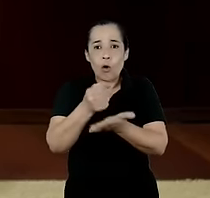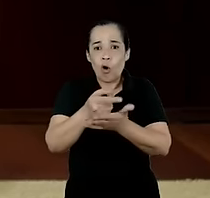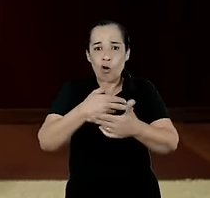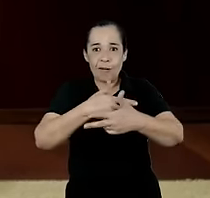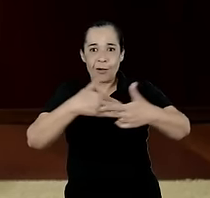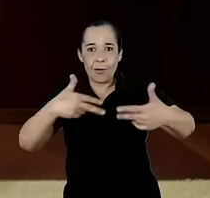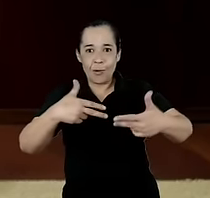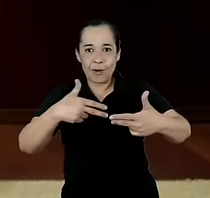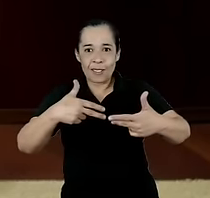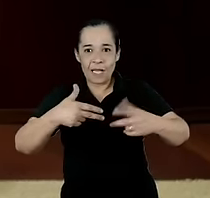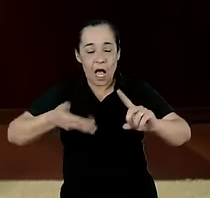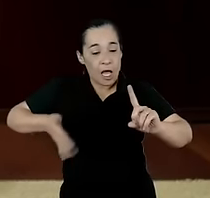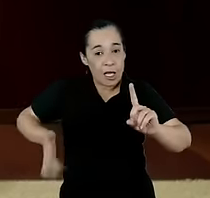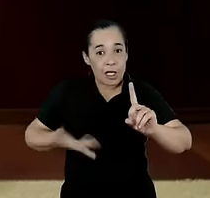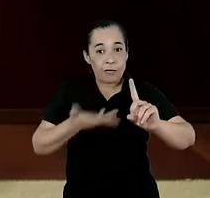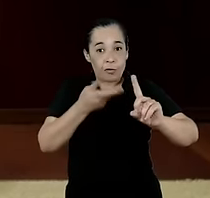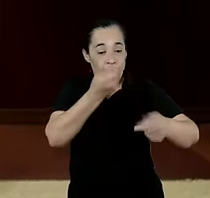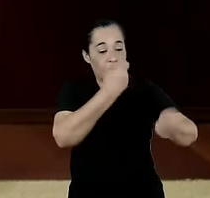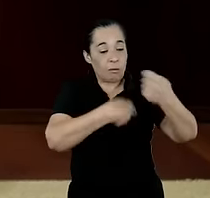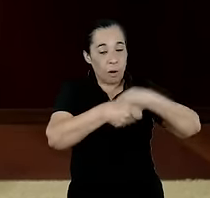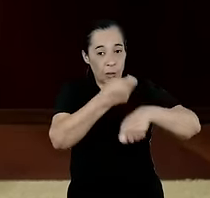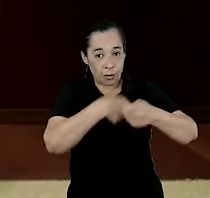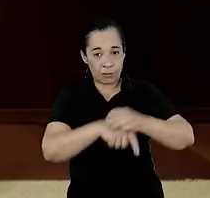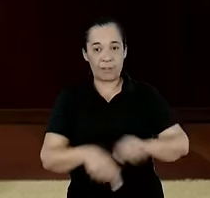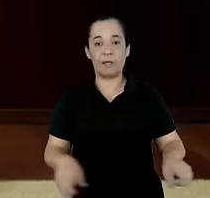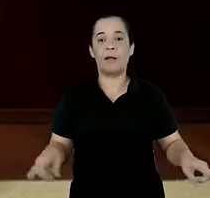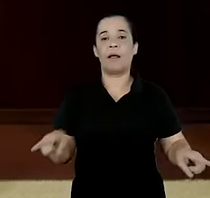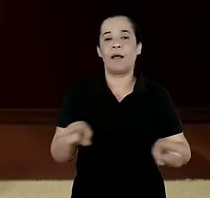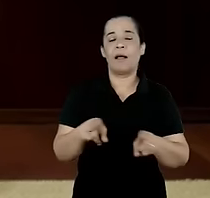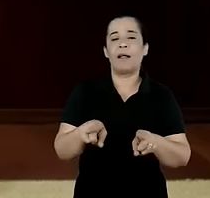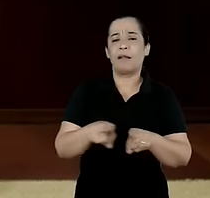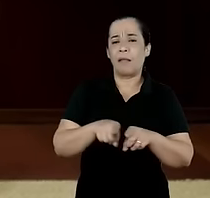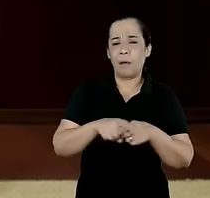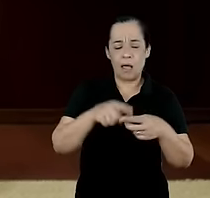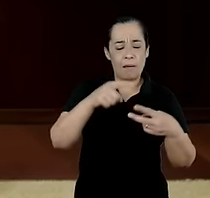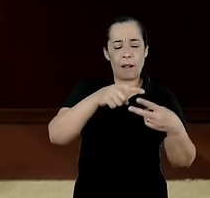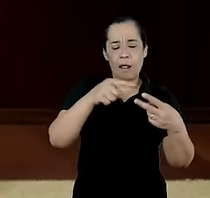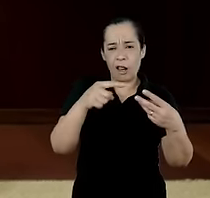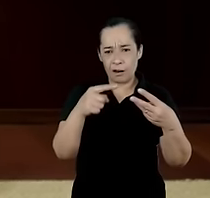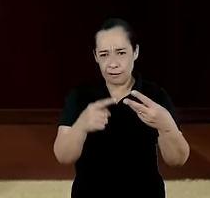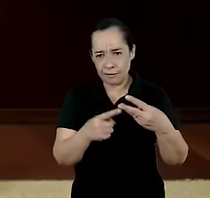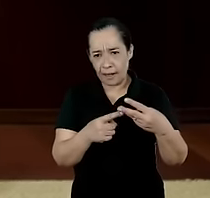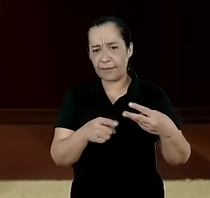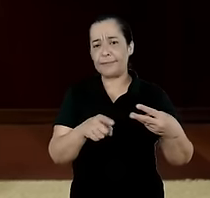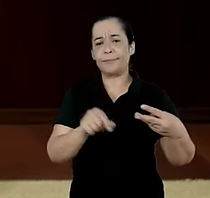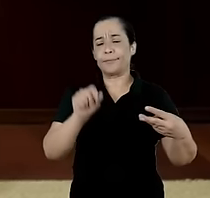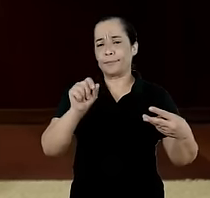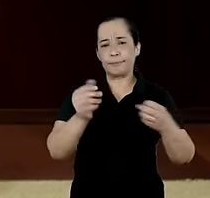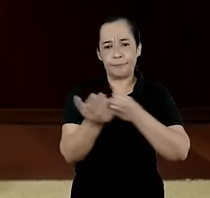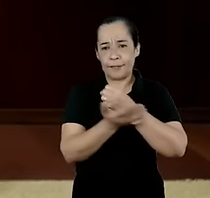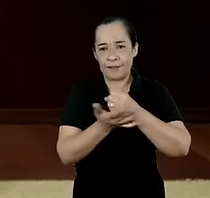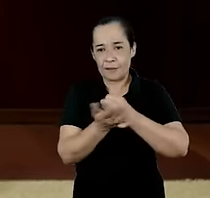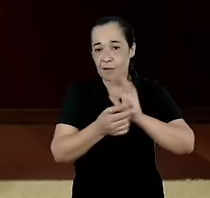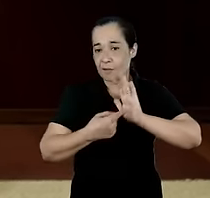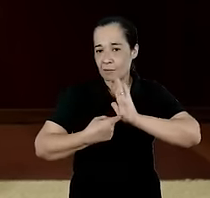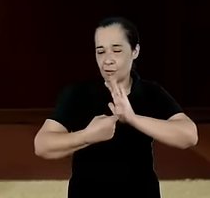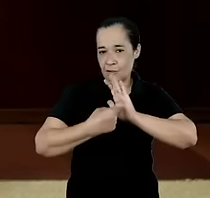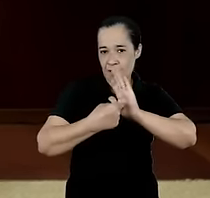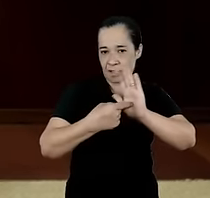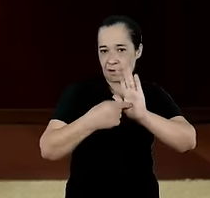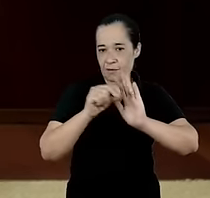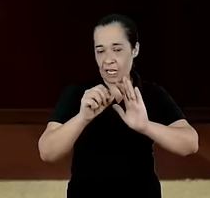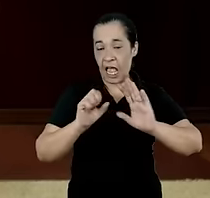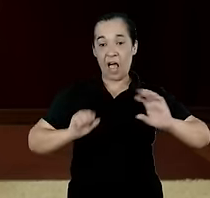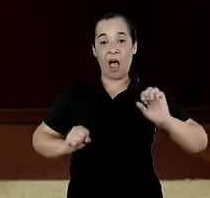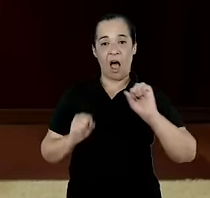colocou com relação à aquele near shoring FR shoring que é basicamente trazer as fábricas que